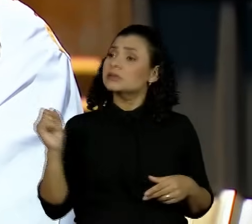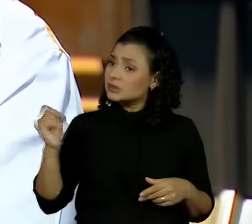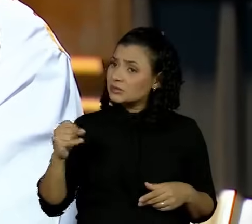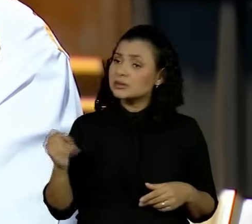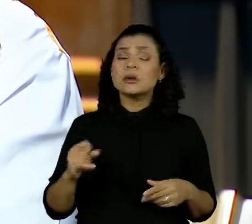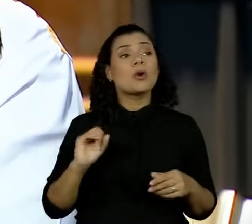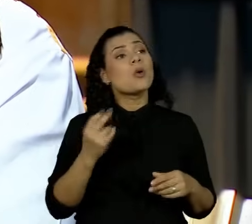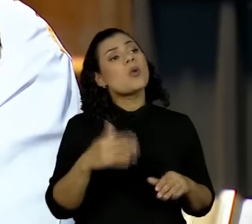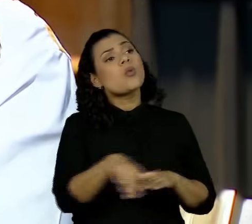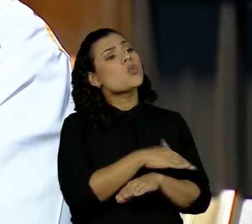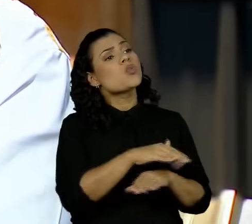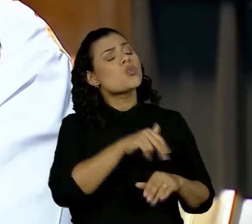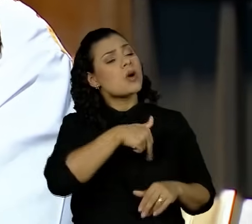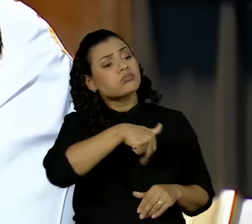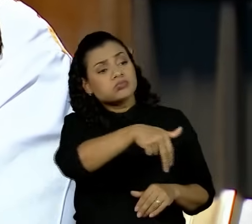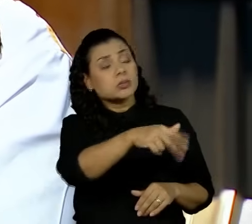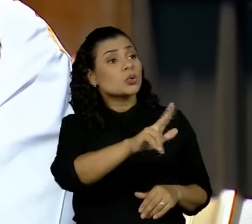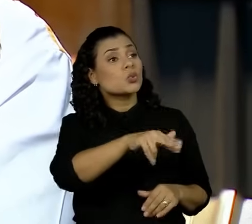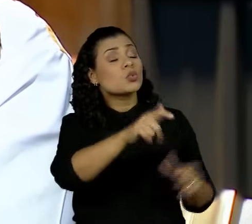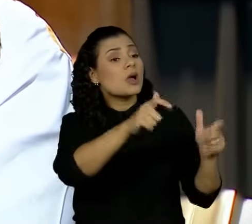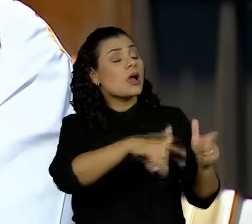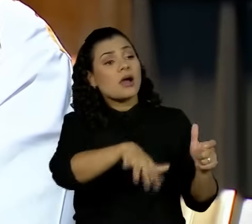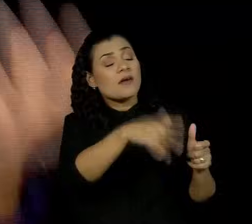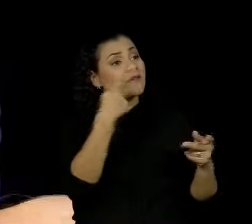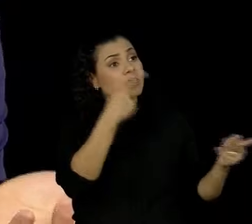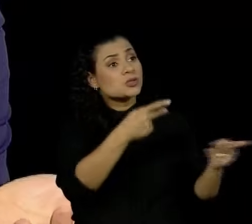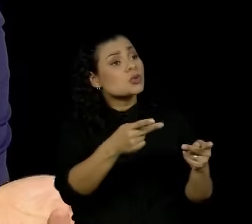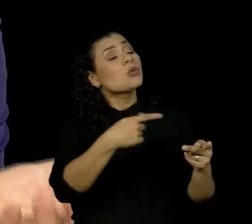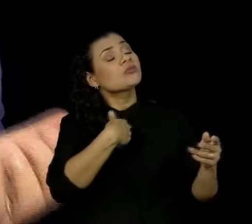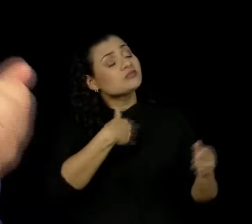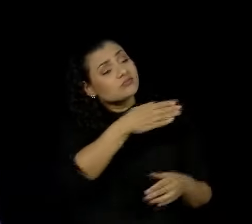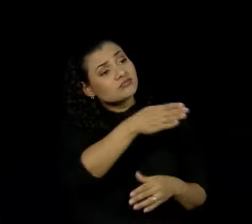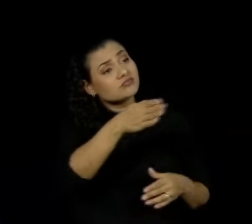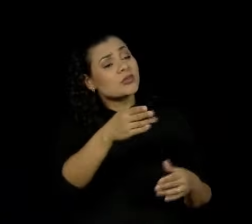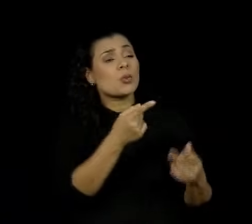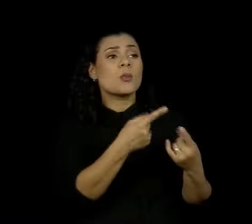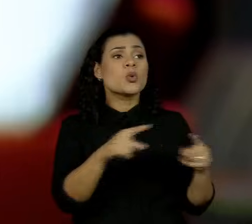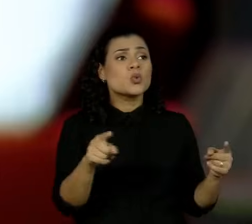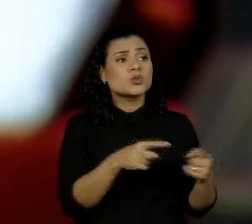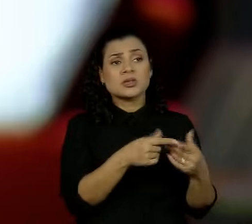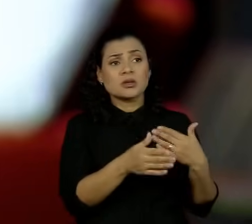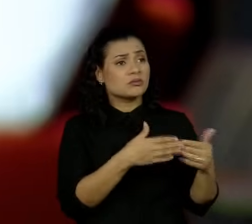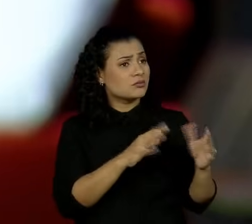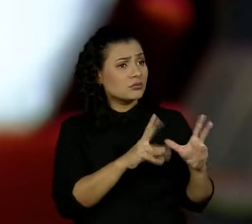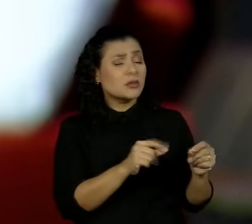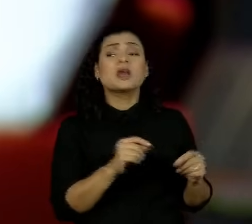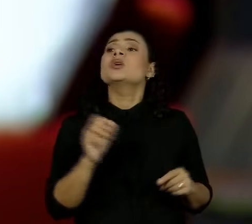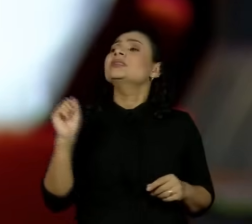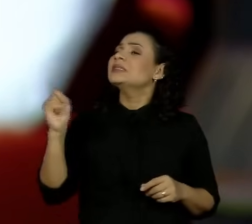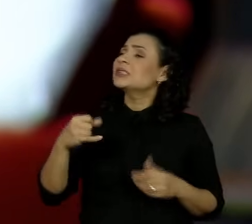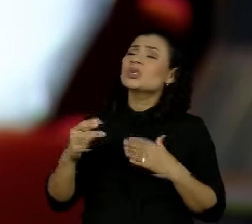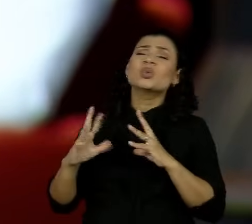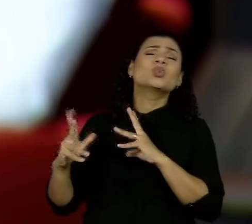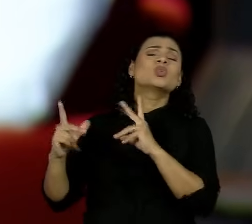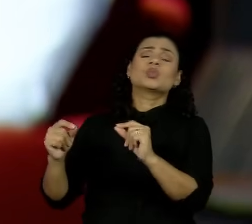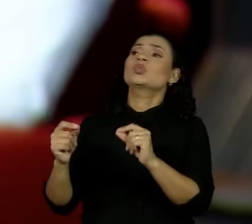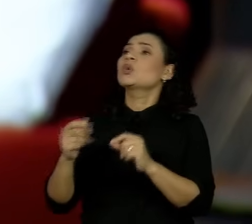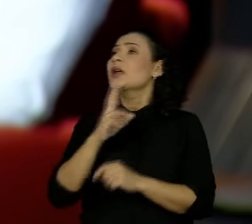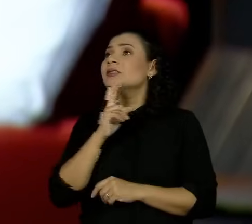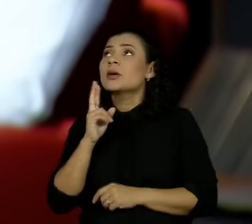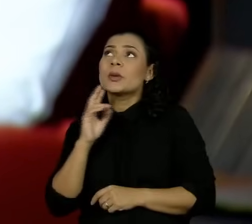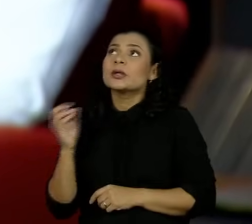que você nunca andou? Sim. Bairro, uma música? Tudo. Uma loja nova, um